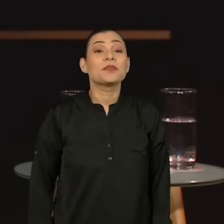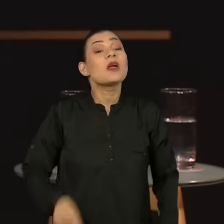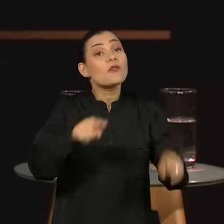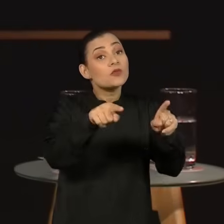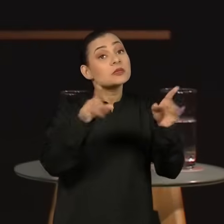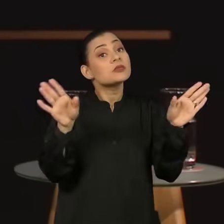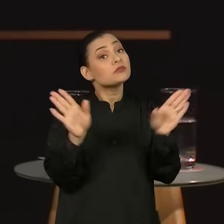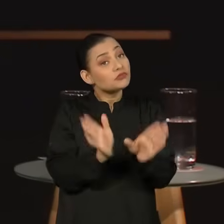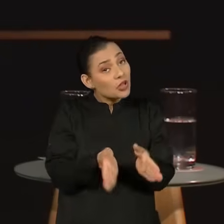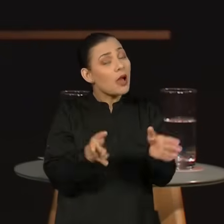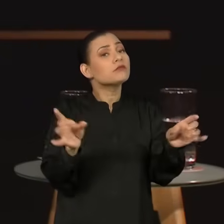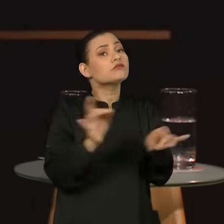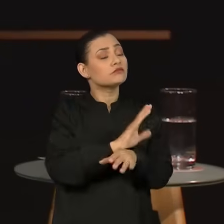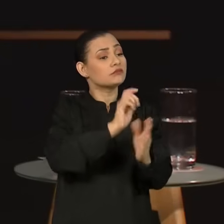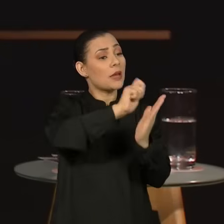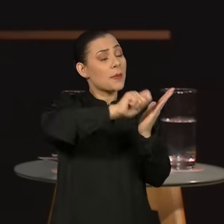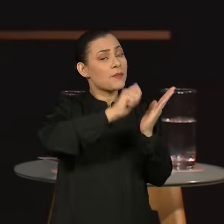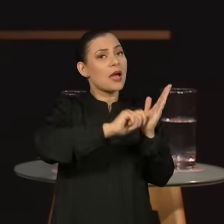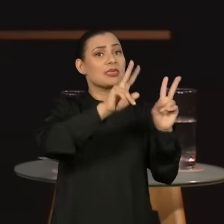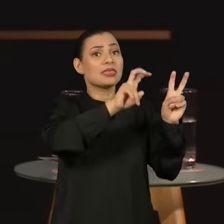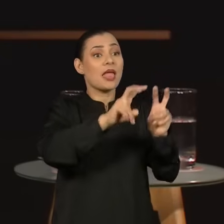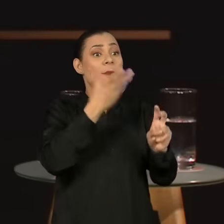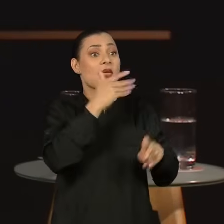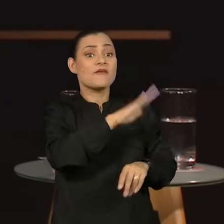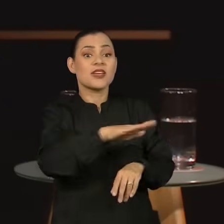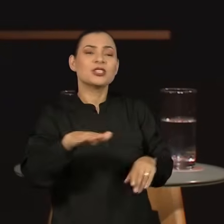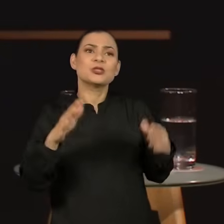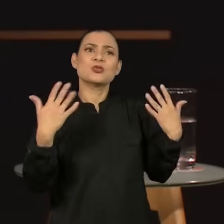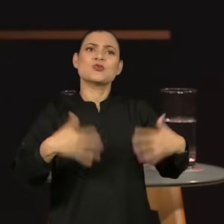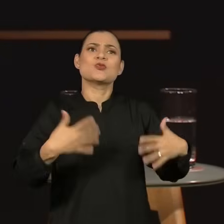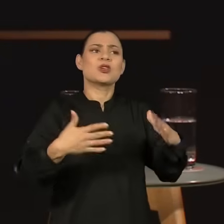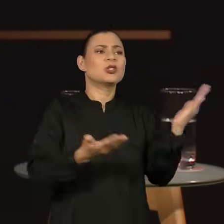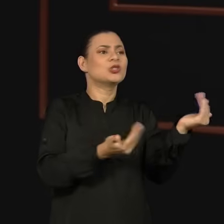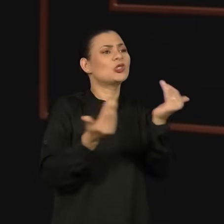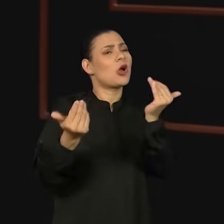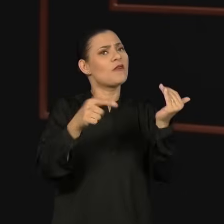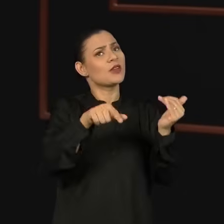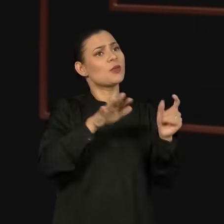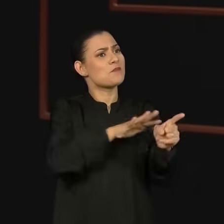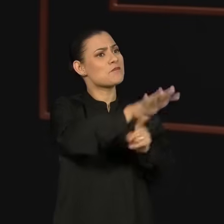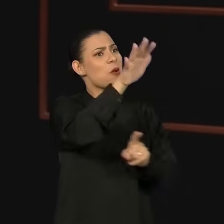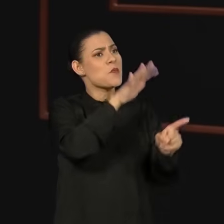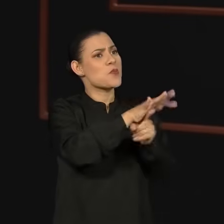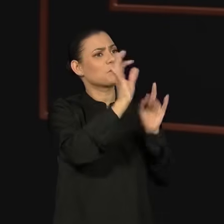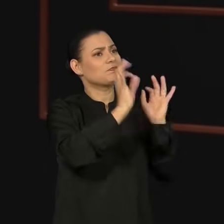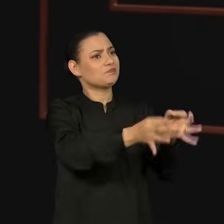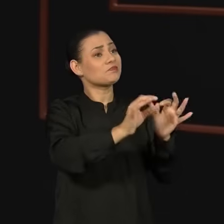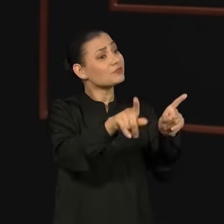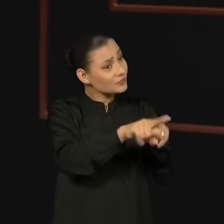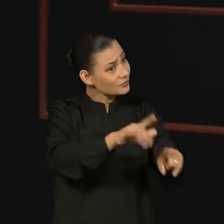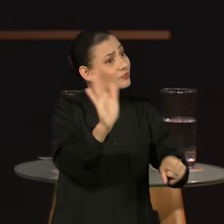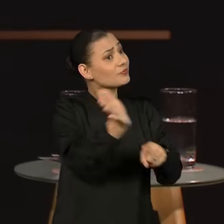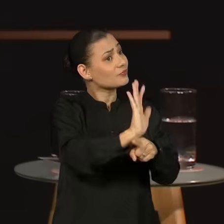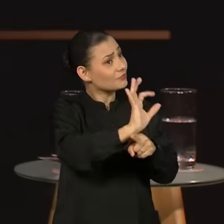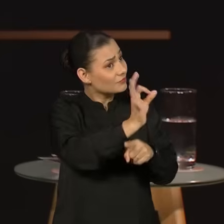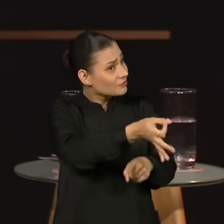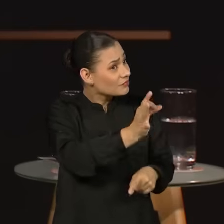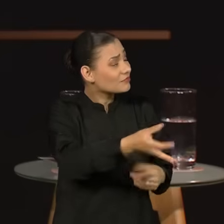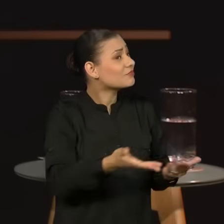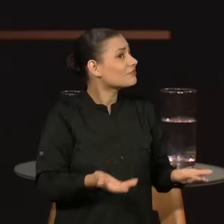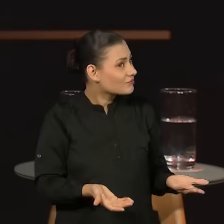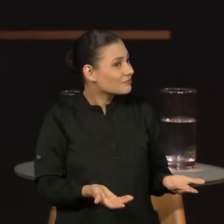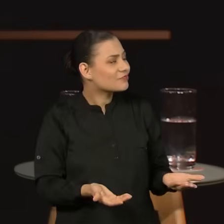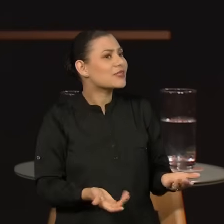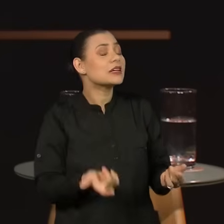se tornando um roteirista de temáticas infanto-juvenis muito solicitado, né? Também no cinema. Pô,